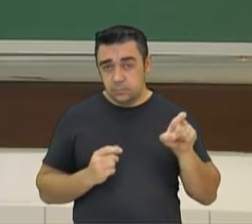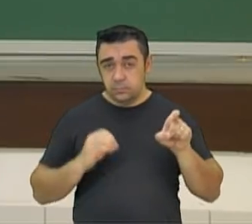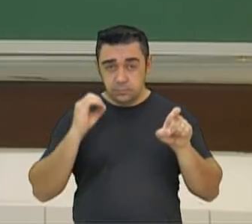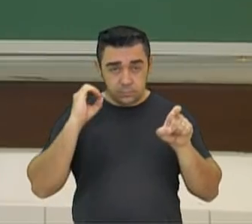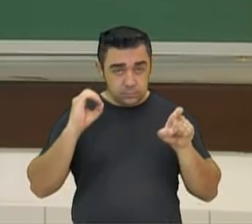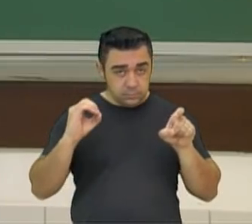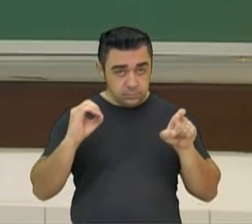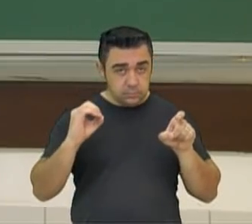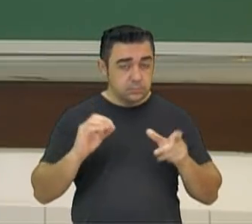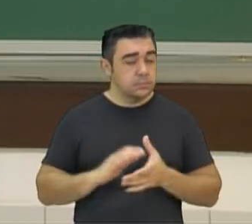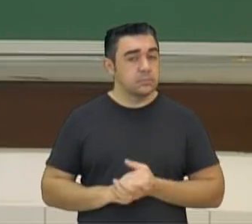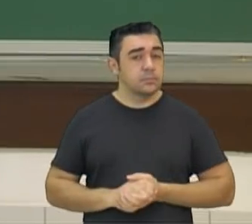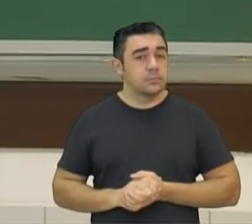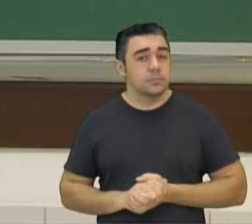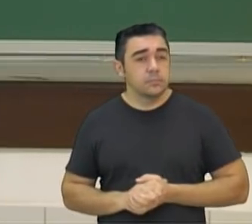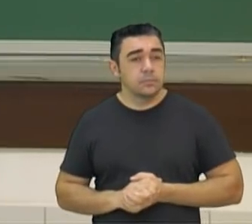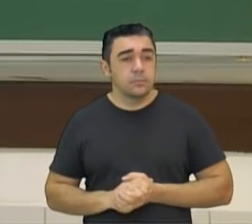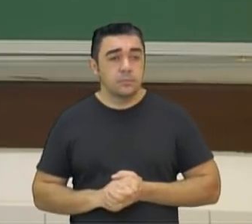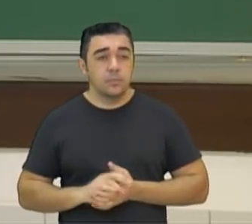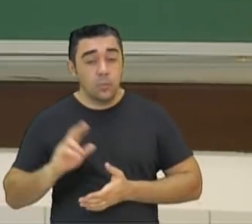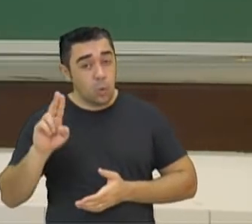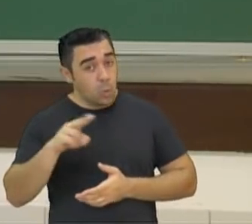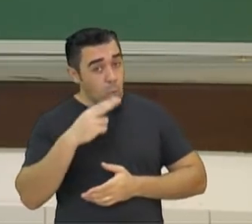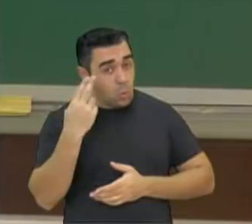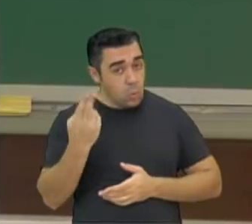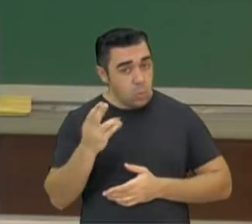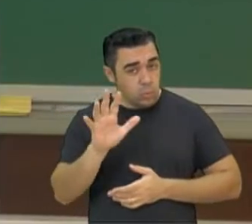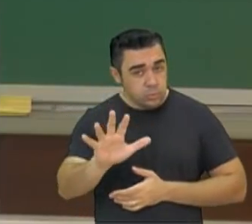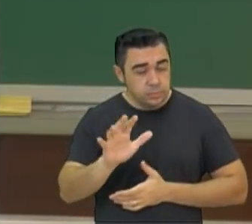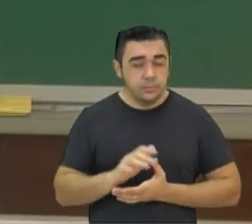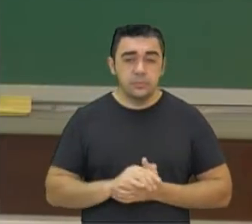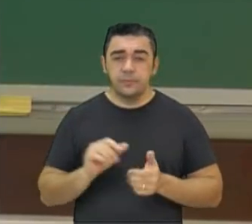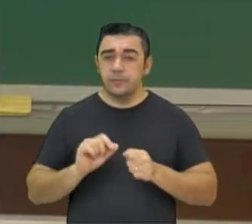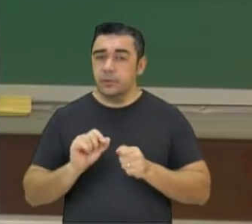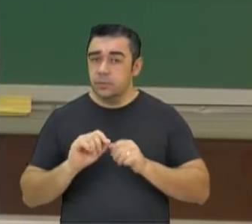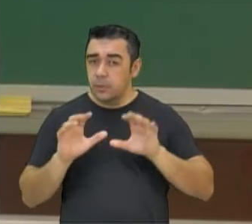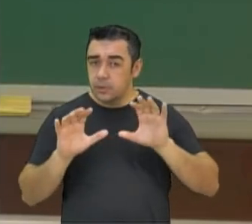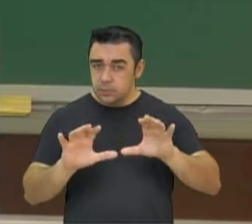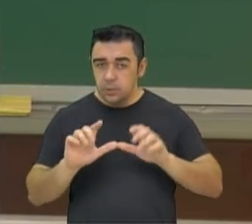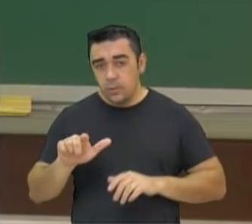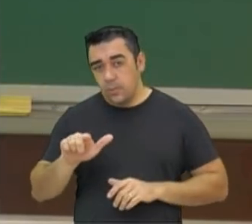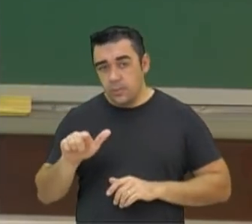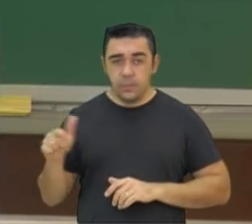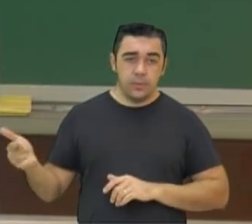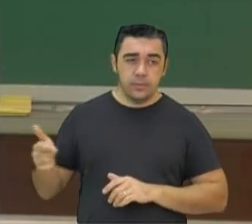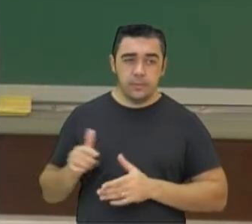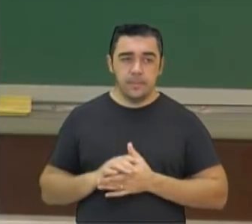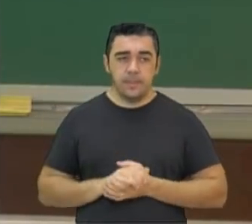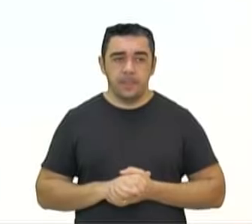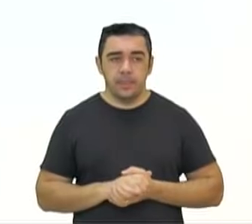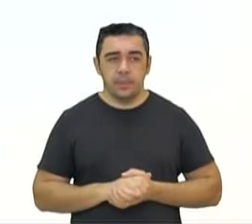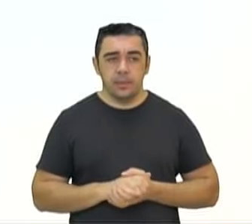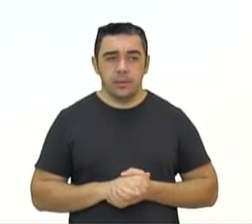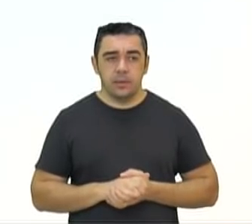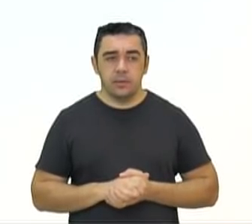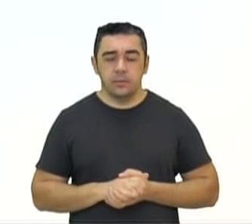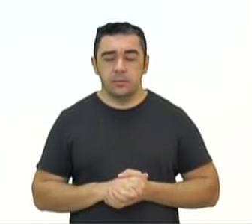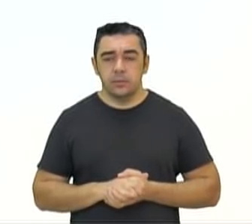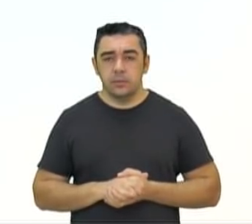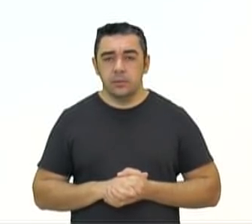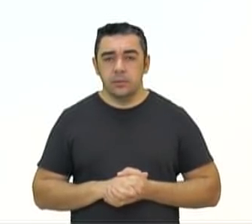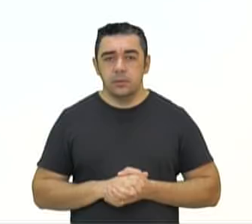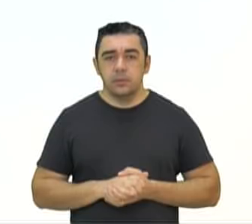ser igual a 0. Ou podemos fazer a nossa outra relação, que